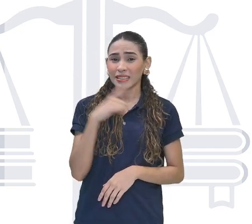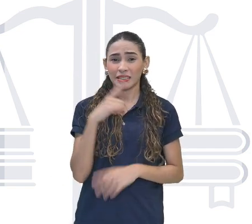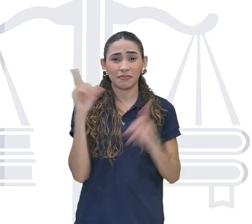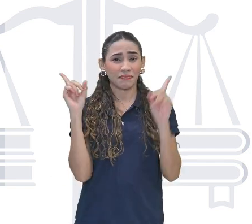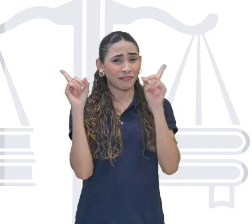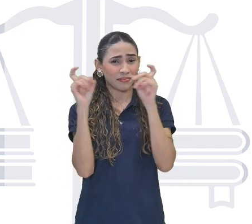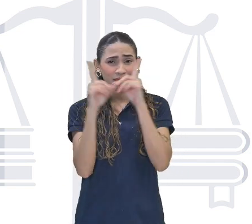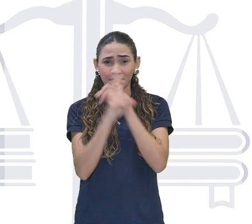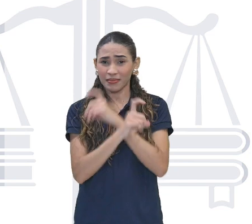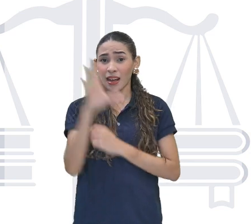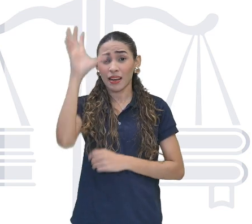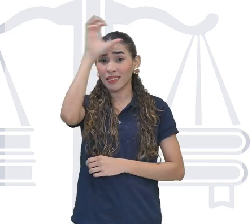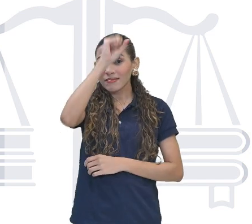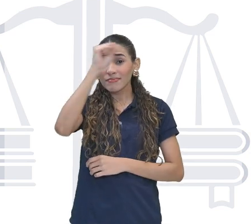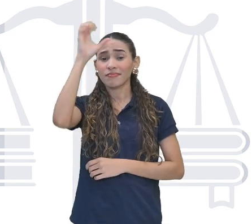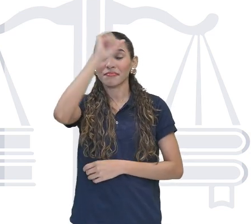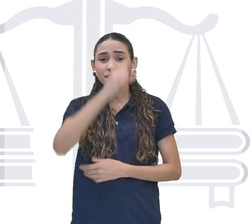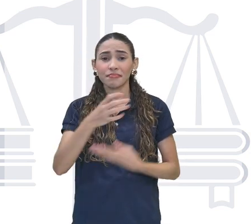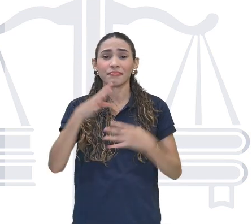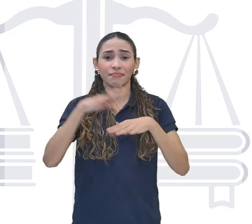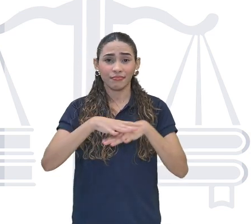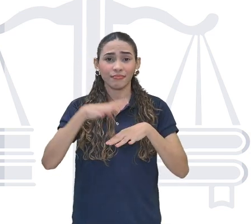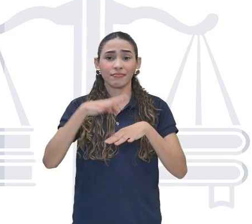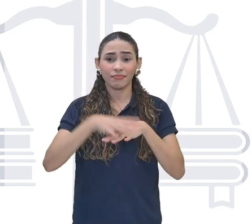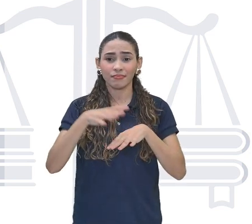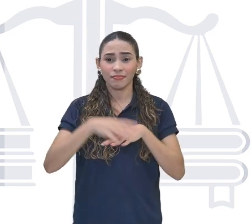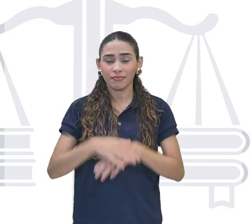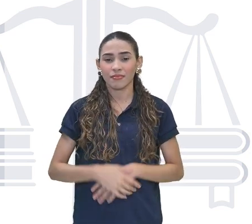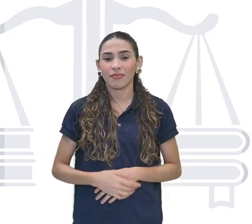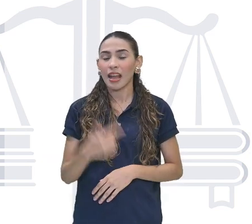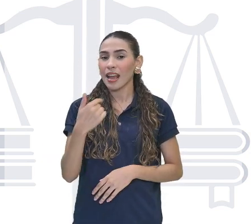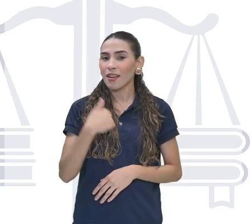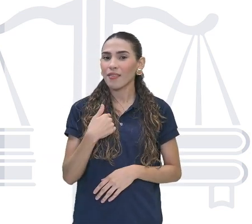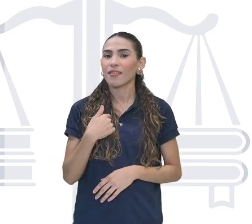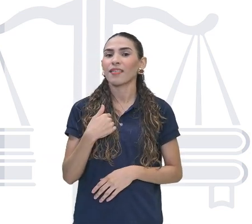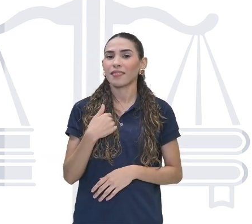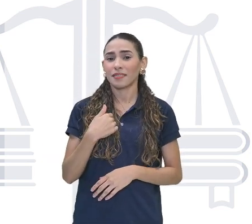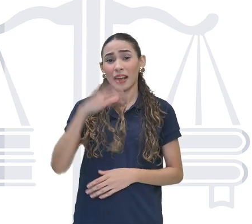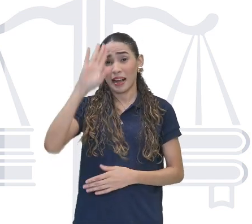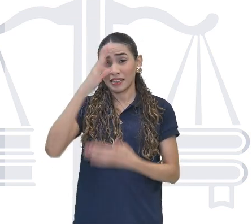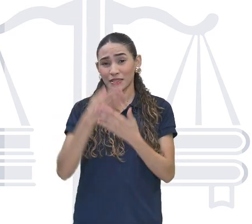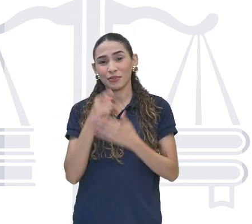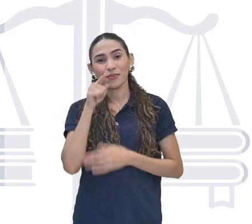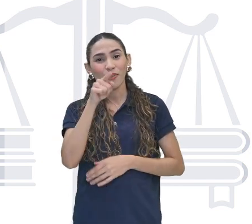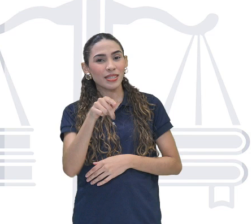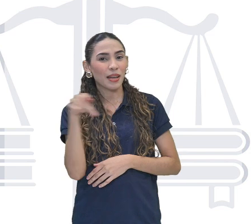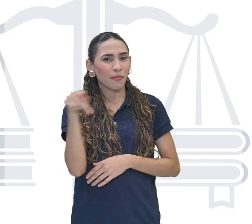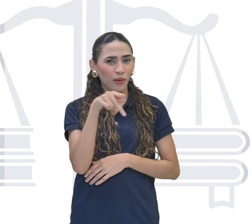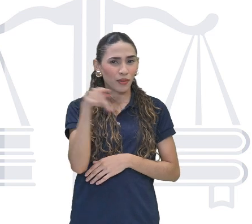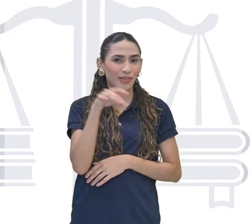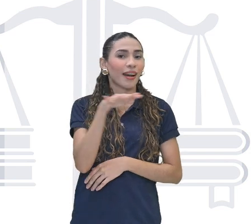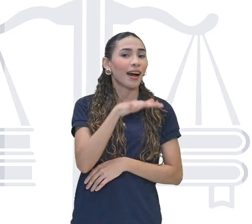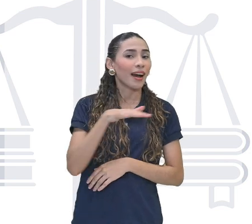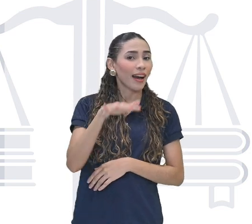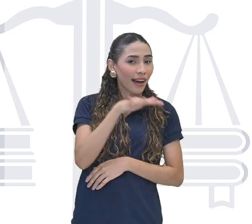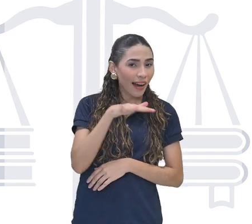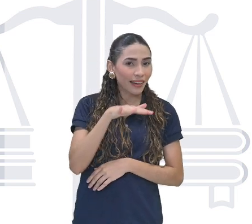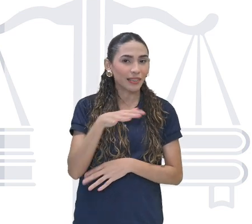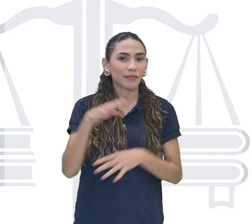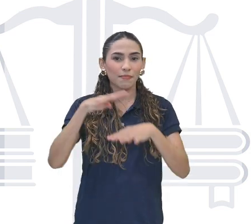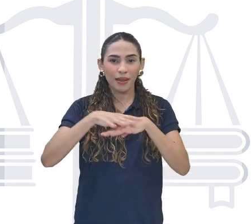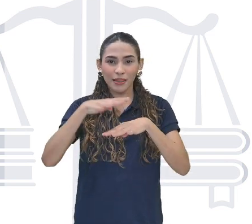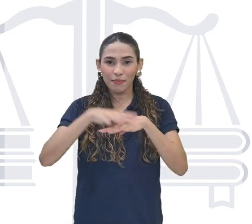em aprender matemática, né? Eu acredito que vocês, professores, tanto da área, né, de